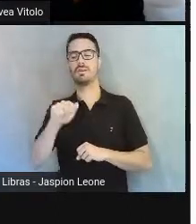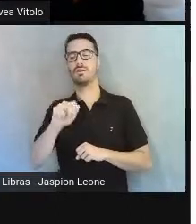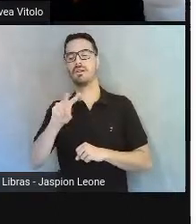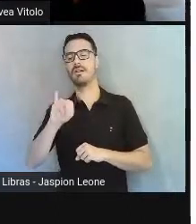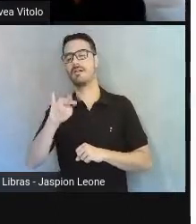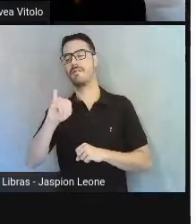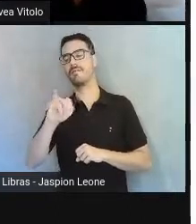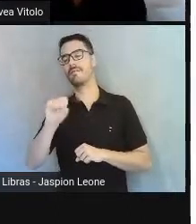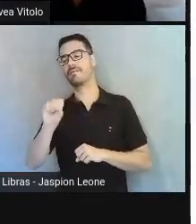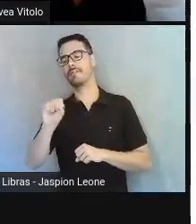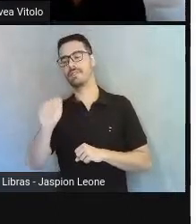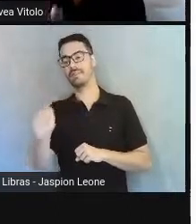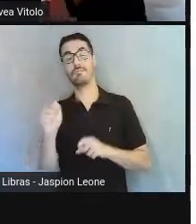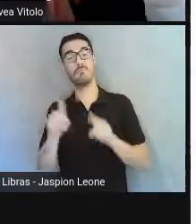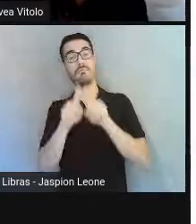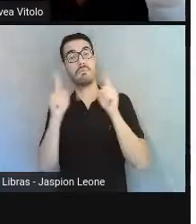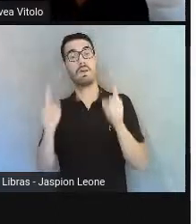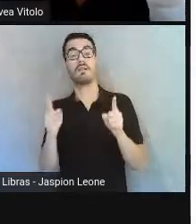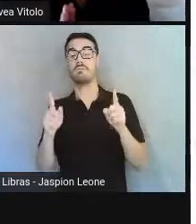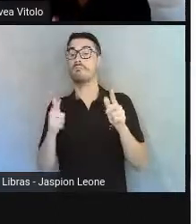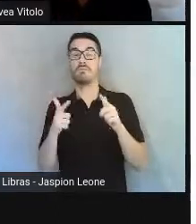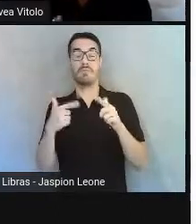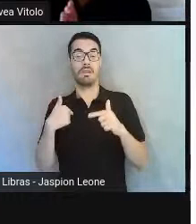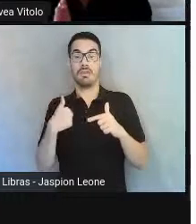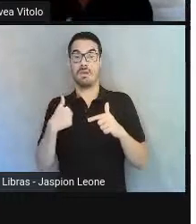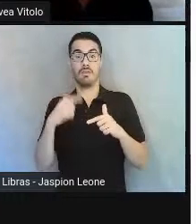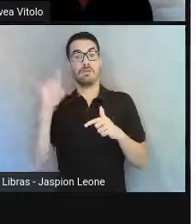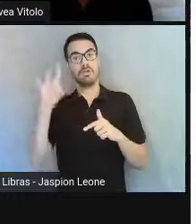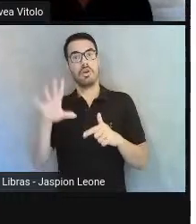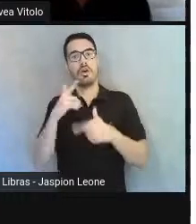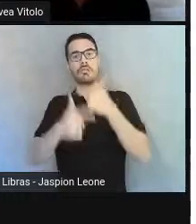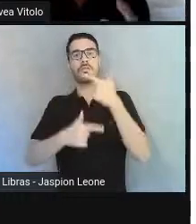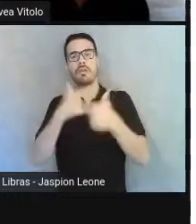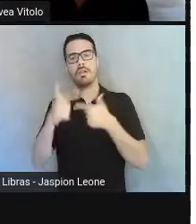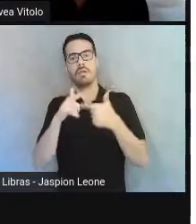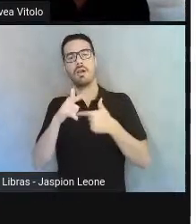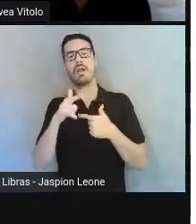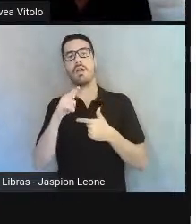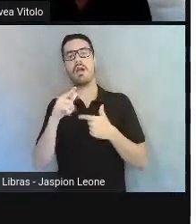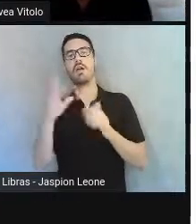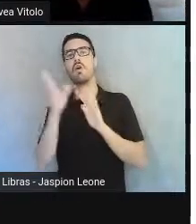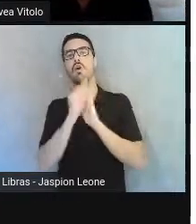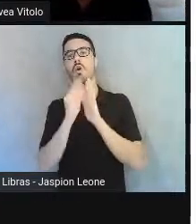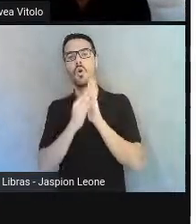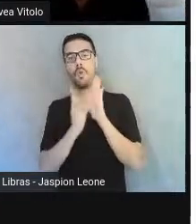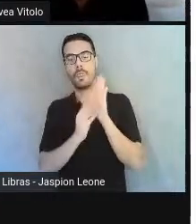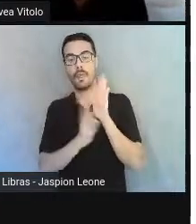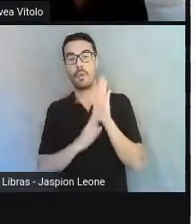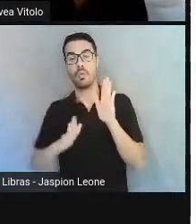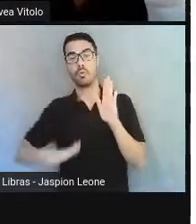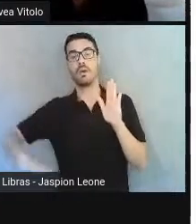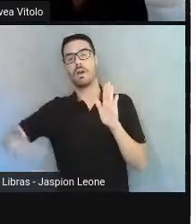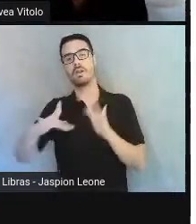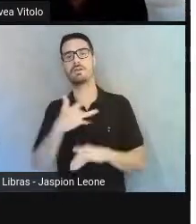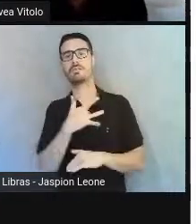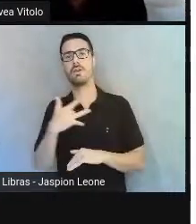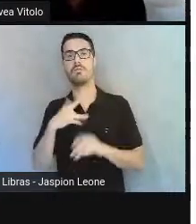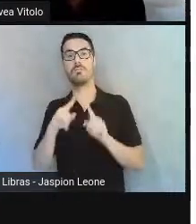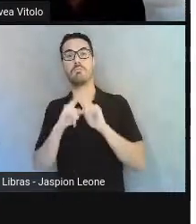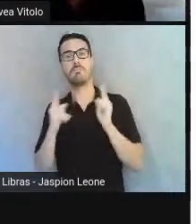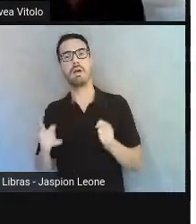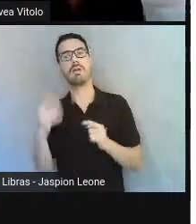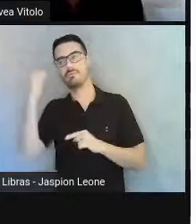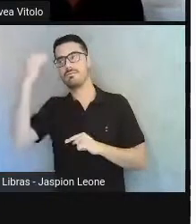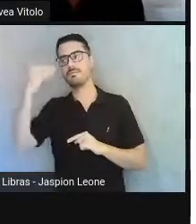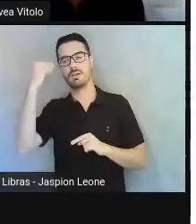E mesmo eu não tendo trabalhado somente a questão do conteúdo de saúde, né, mas eu acho que a minha